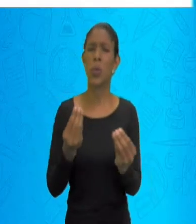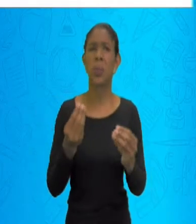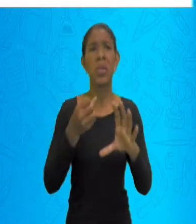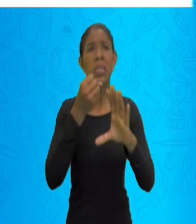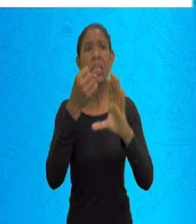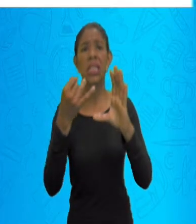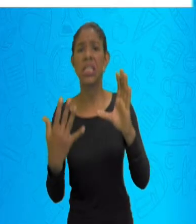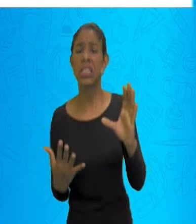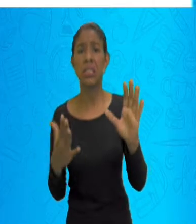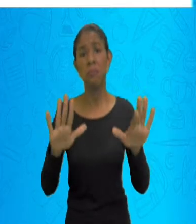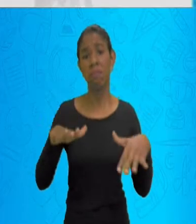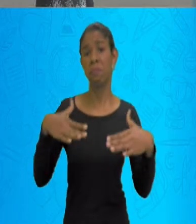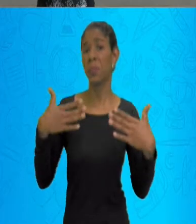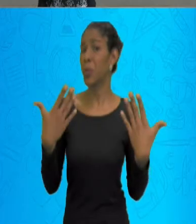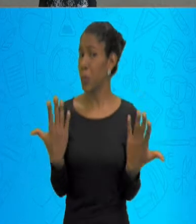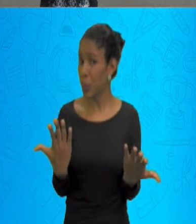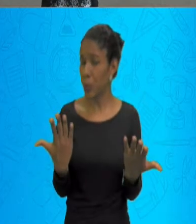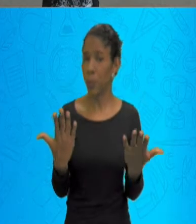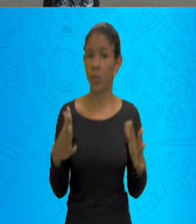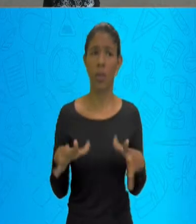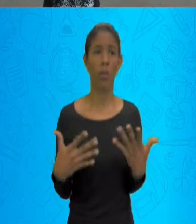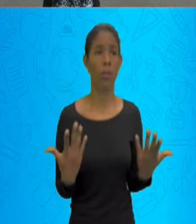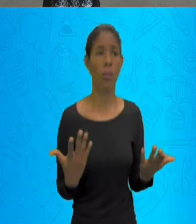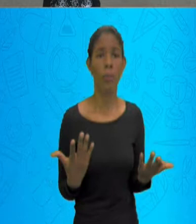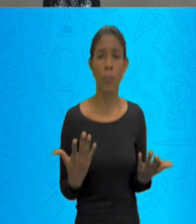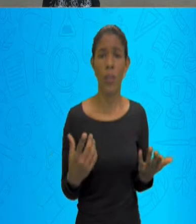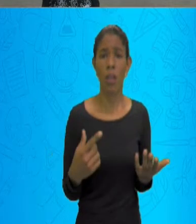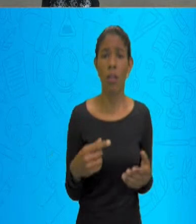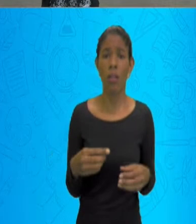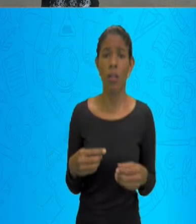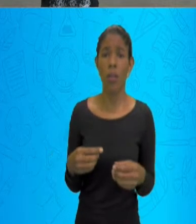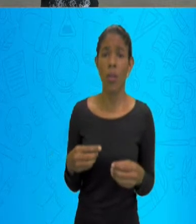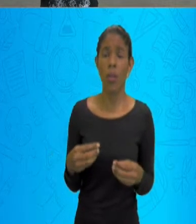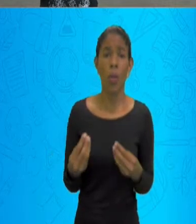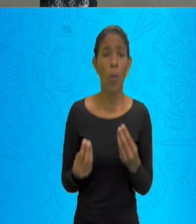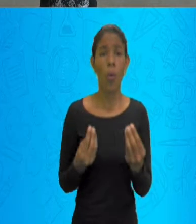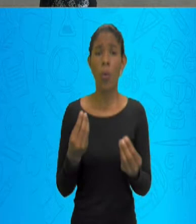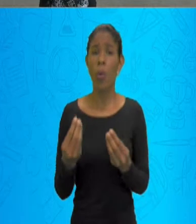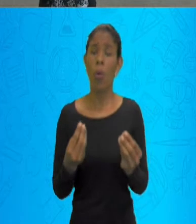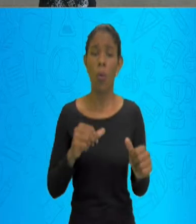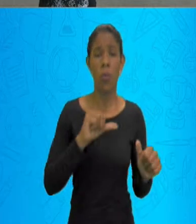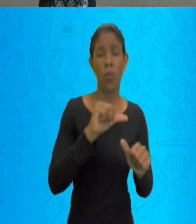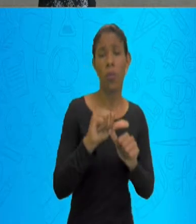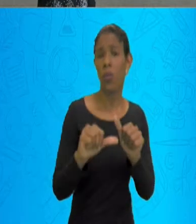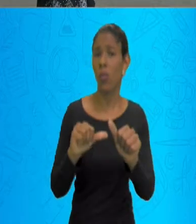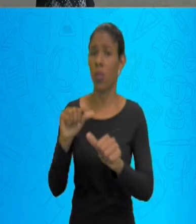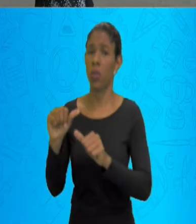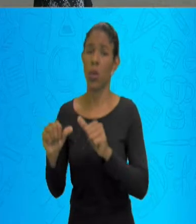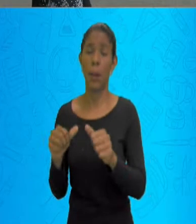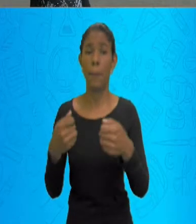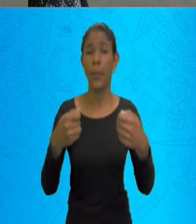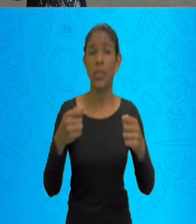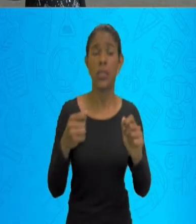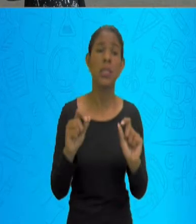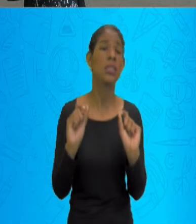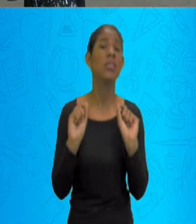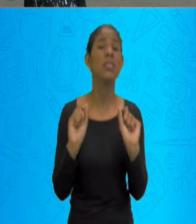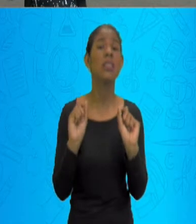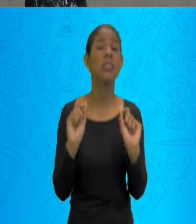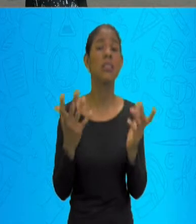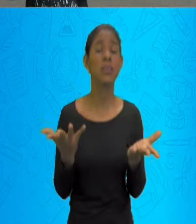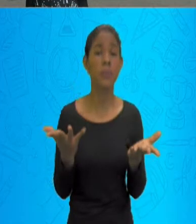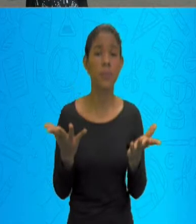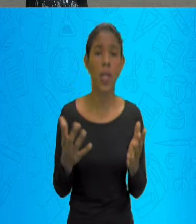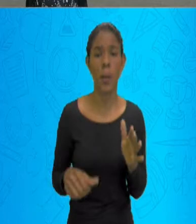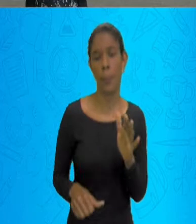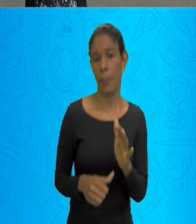próprias ditas que eu vou ter para mudar essa condição? Primeiro, uma das coisas que